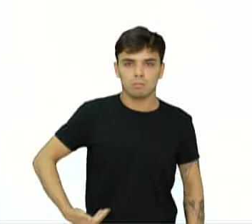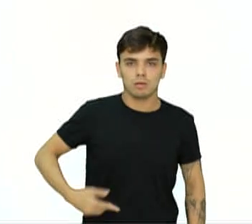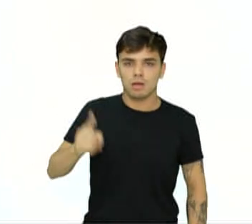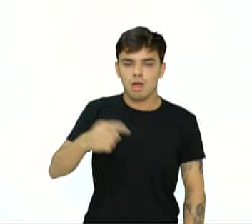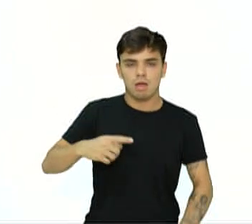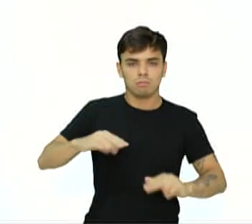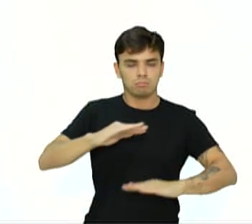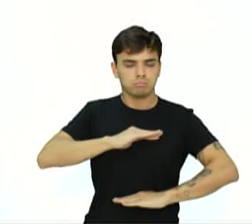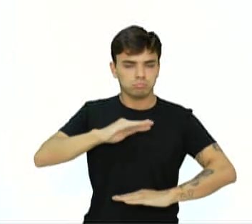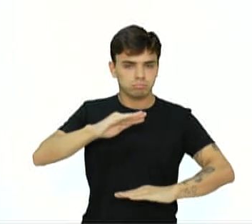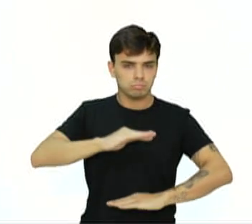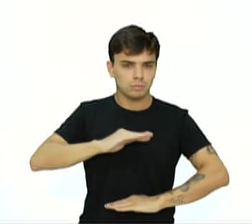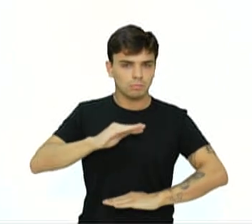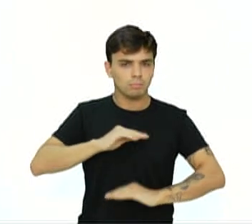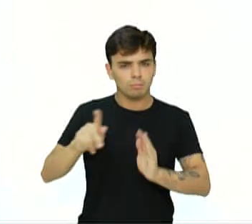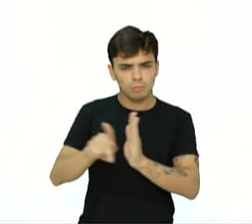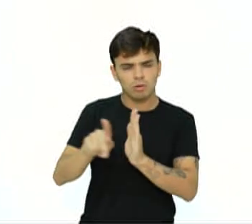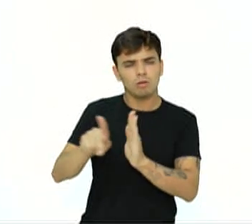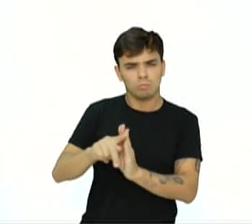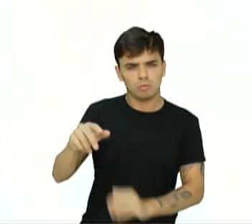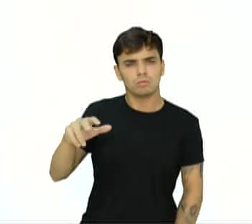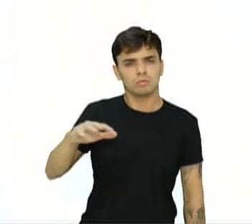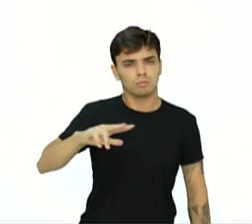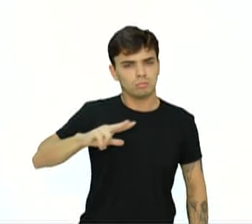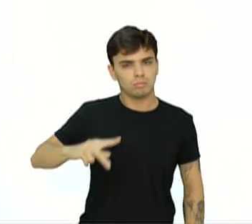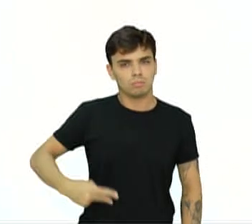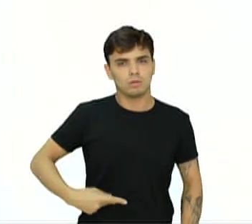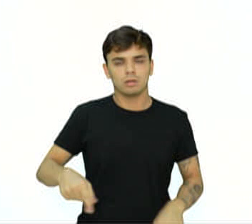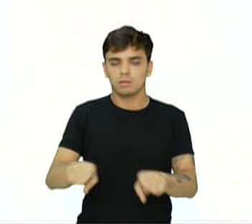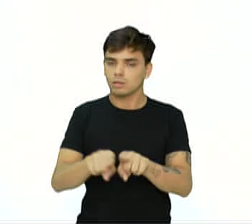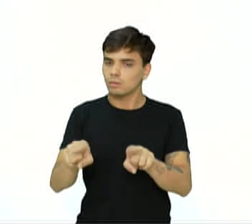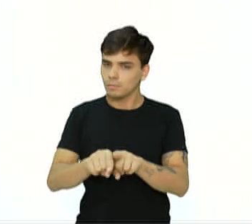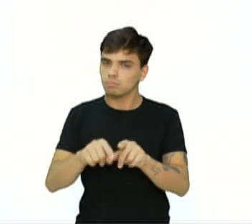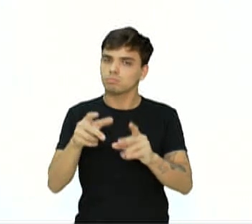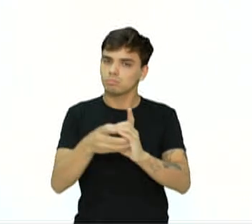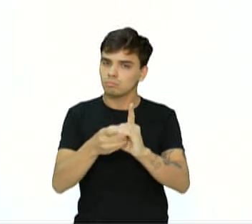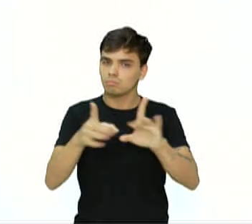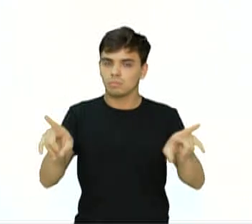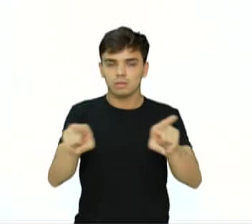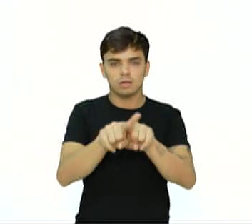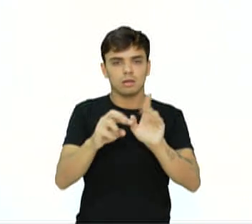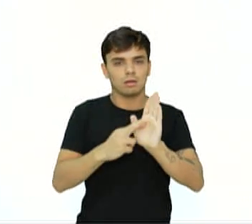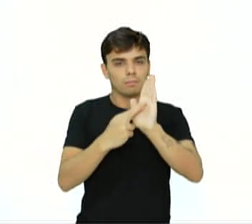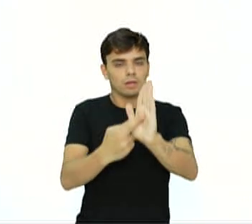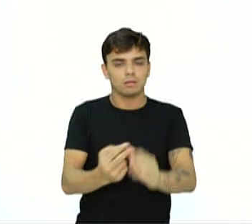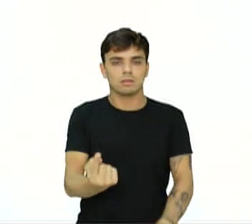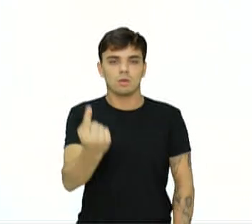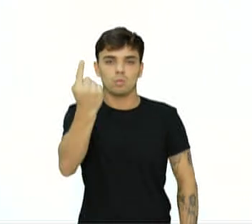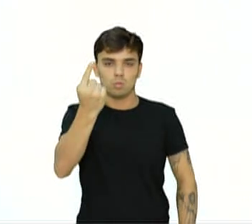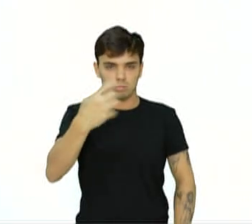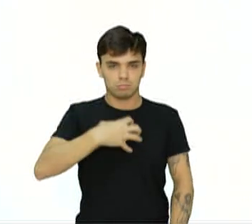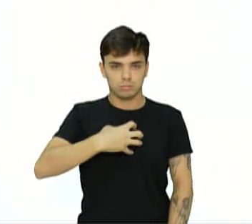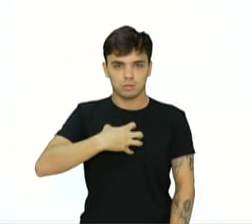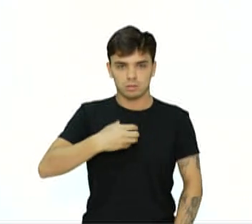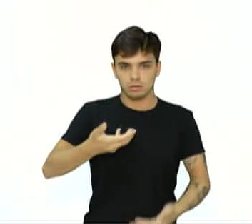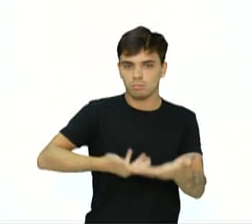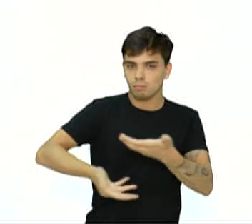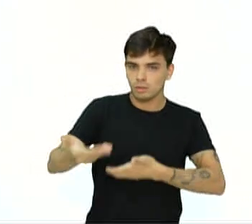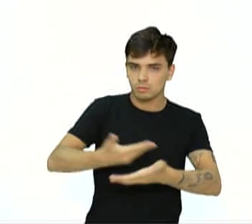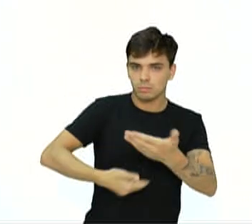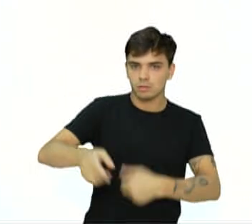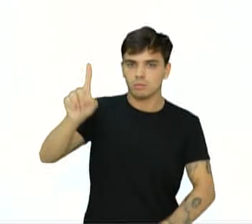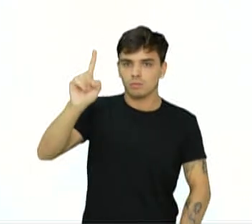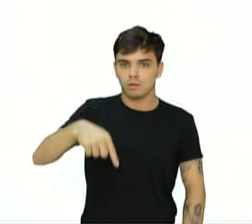condição inerente à vida humana. Nas democracias representativas, uma das formas de